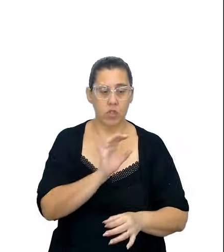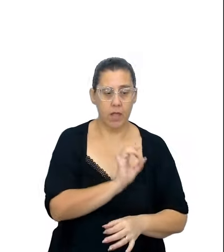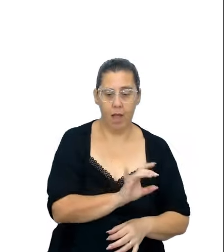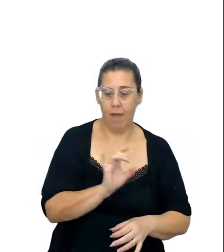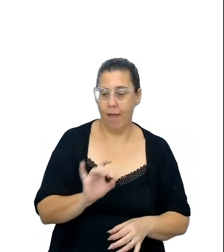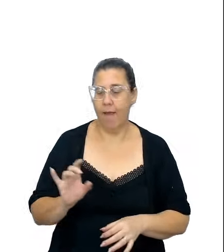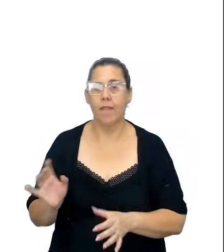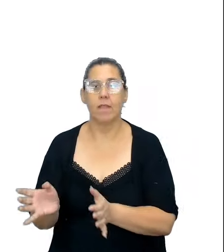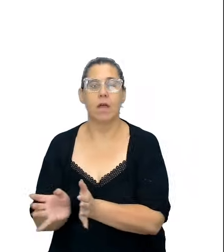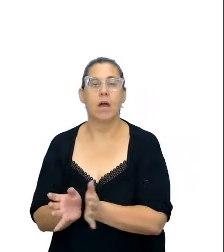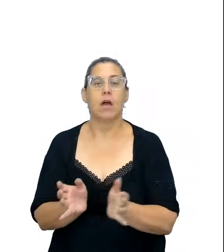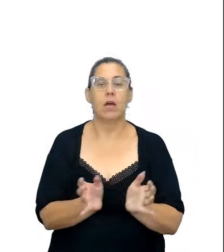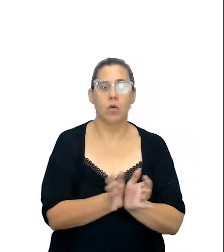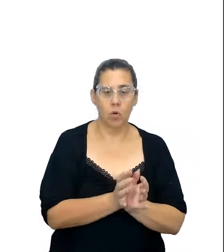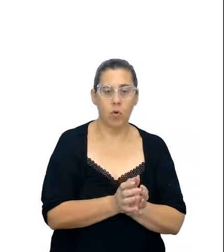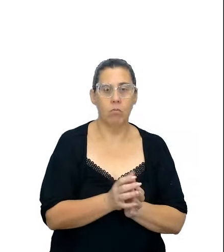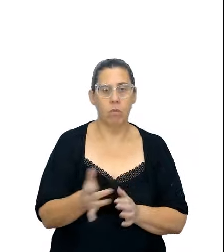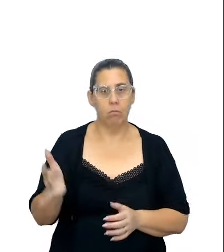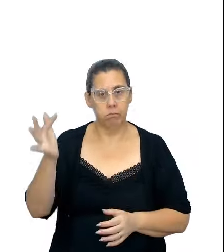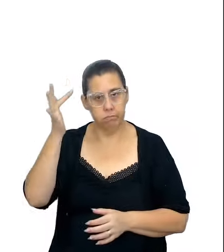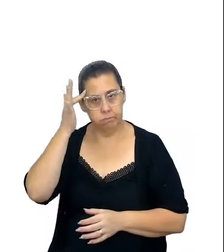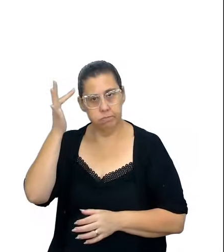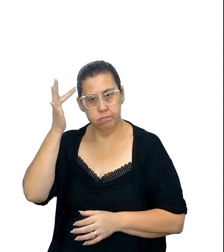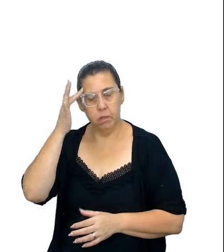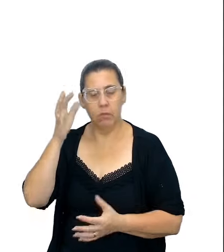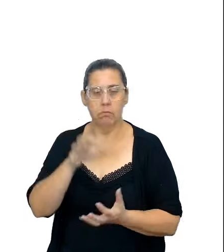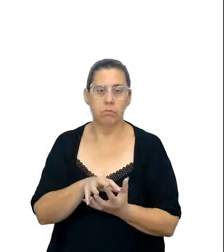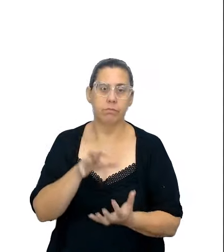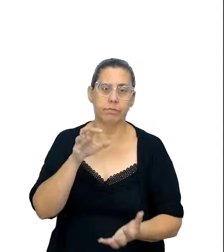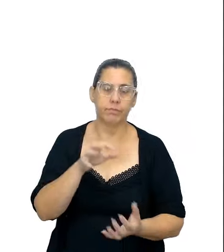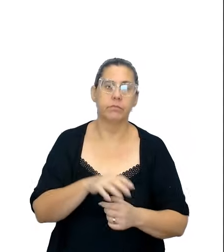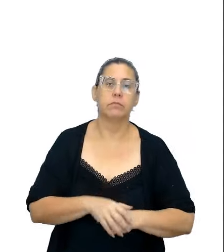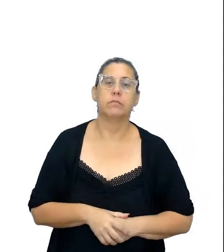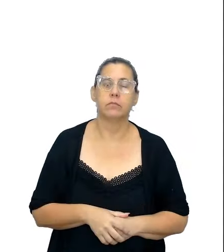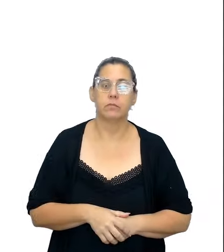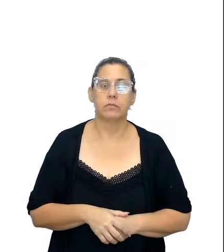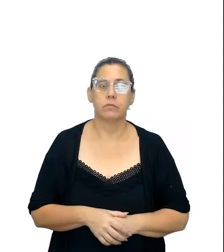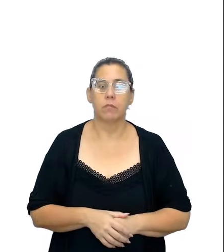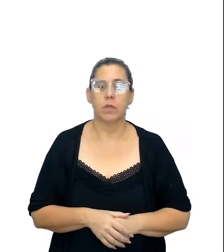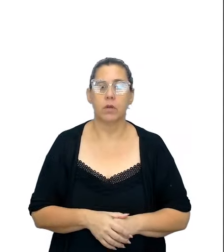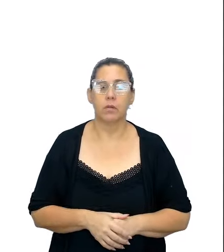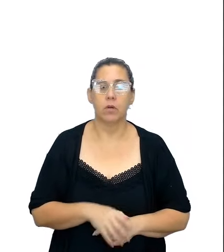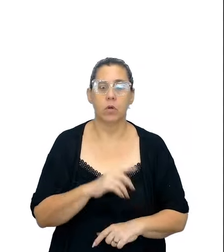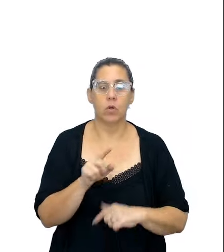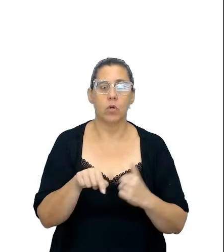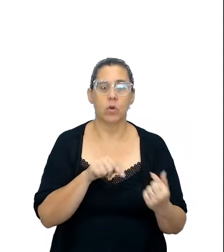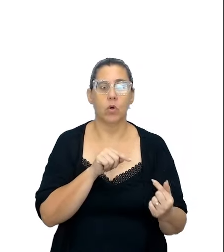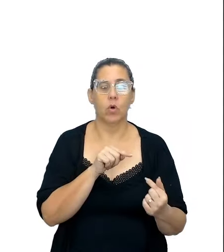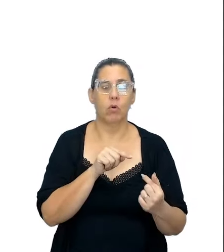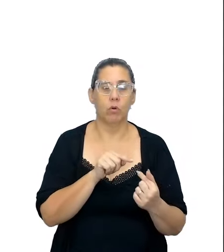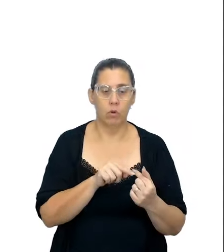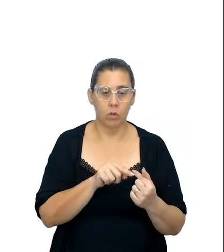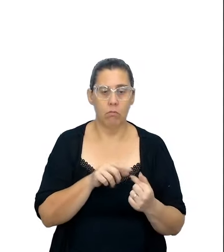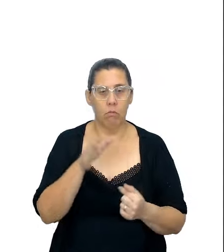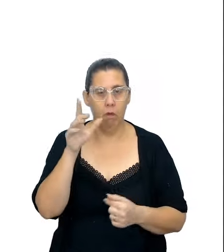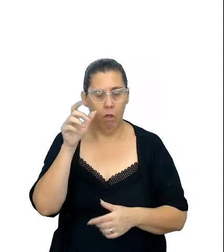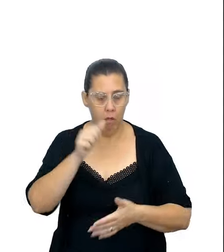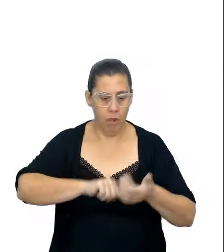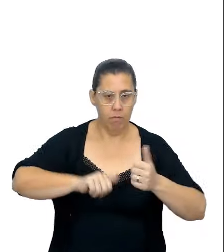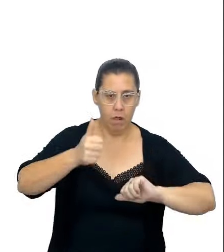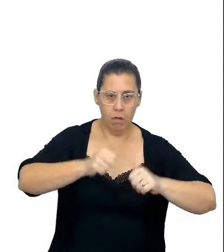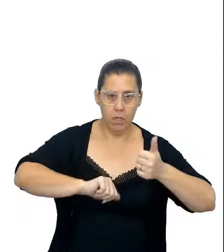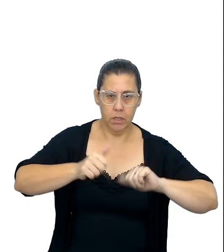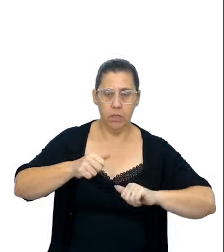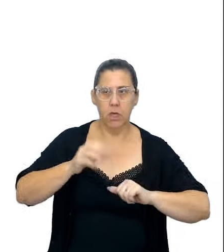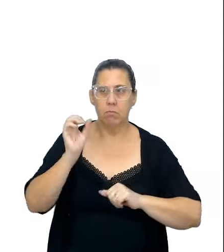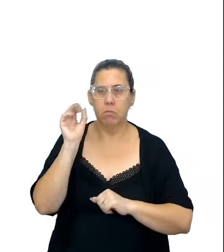coletivas de conhecimento e proposição das soluções com clareza, coerência e objetividade, analisar a criatividade